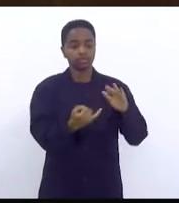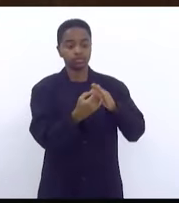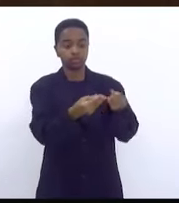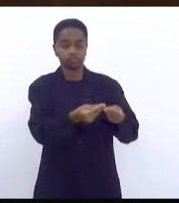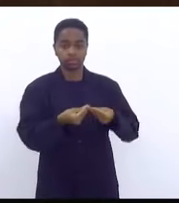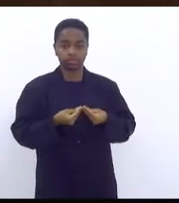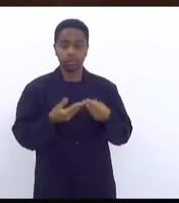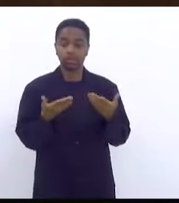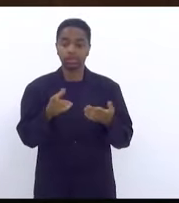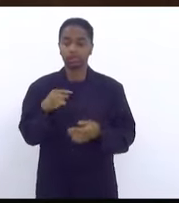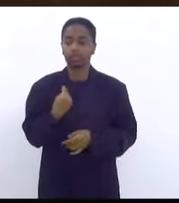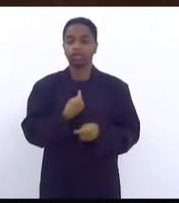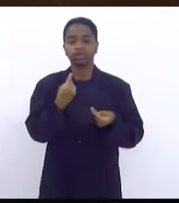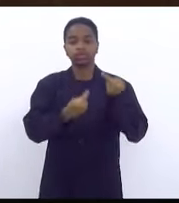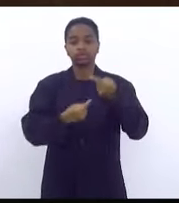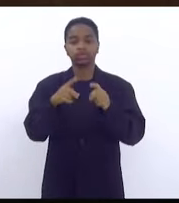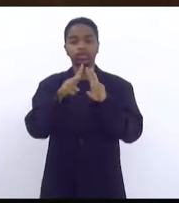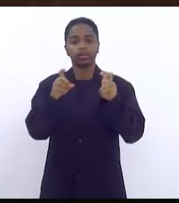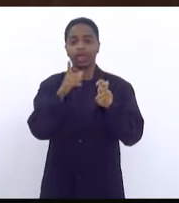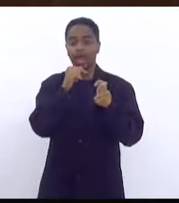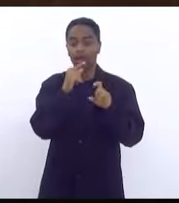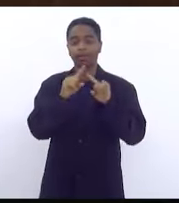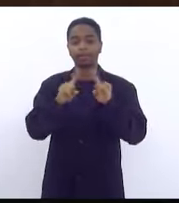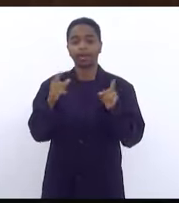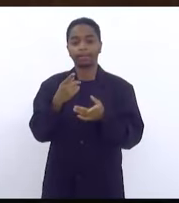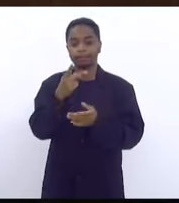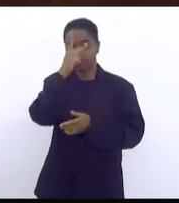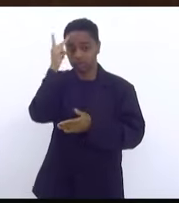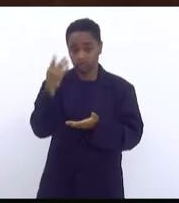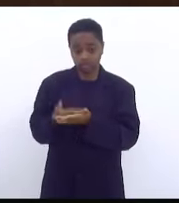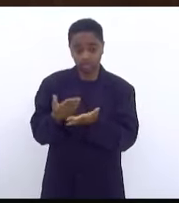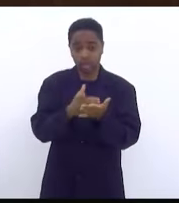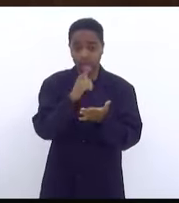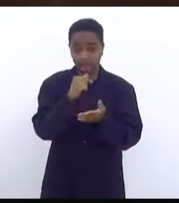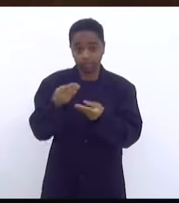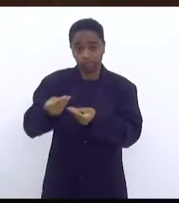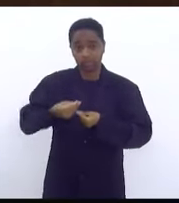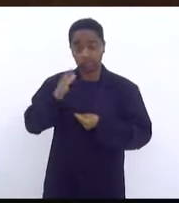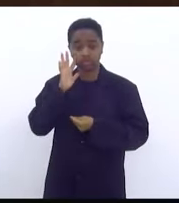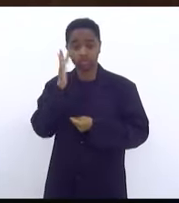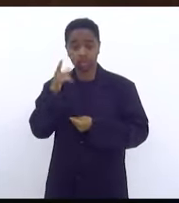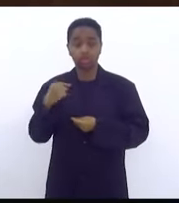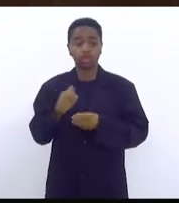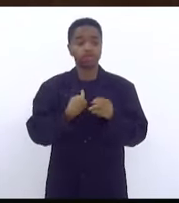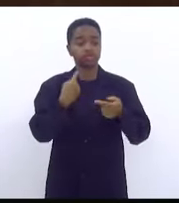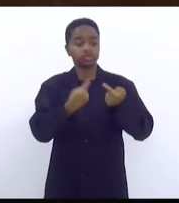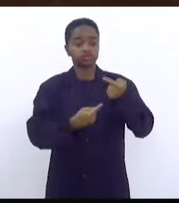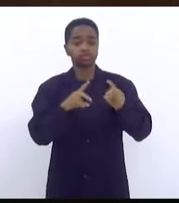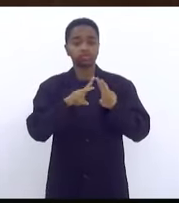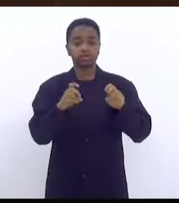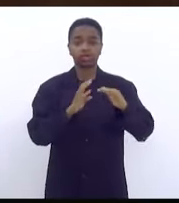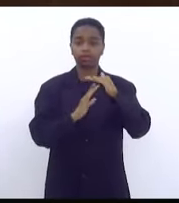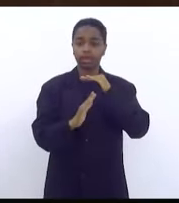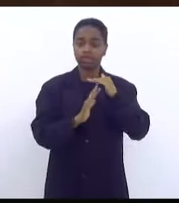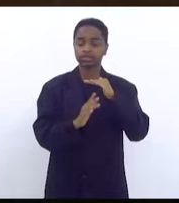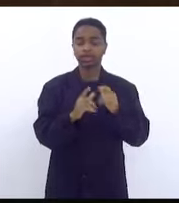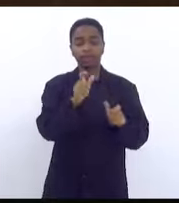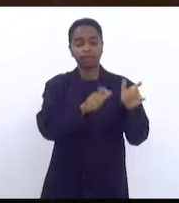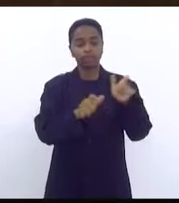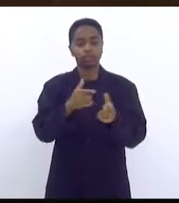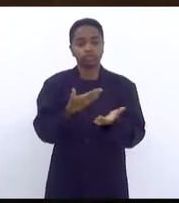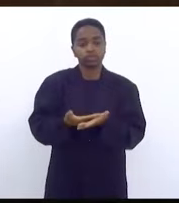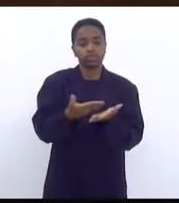seja, a gente vai debater água, é os especialistas que nos trazem as soluções. A gente vai debater migração, são os especialistas